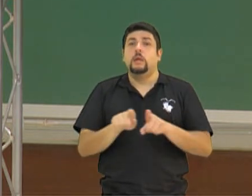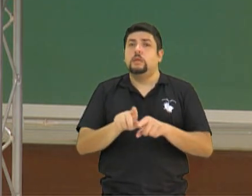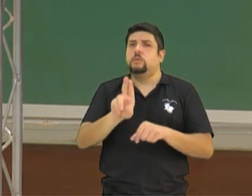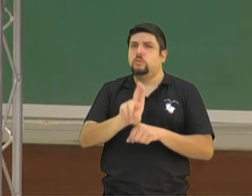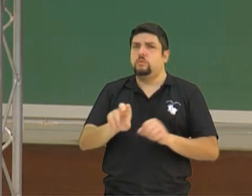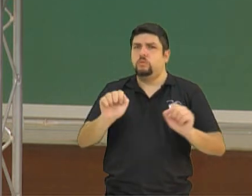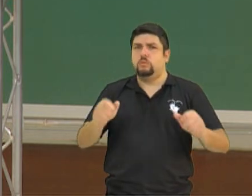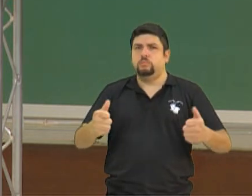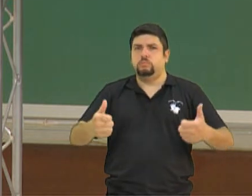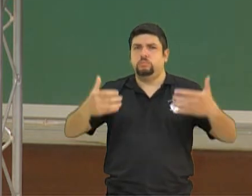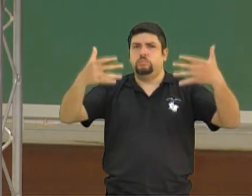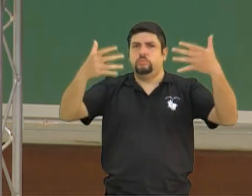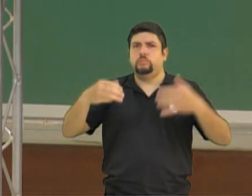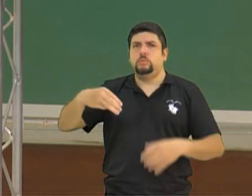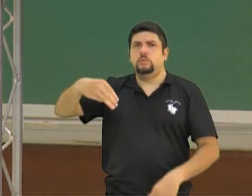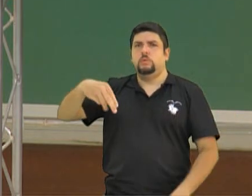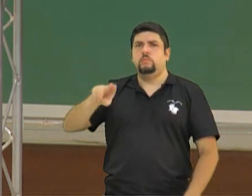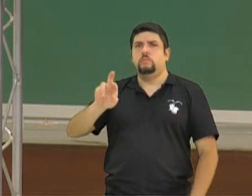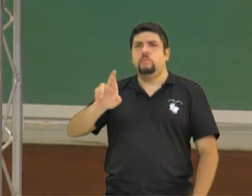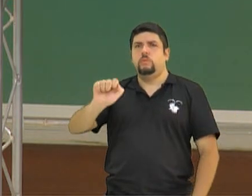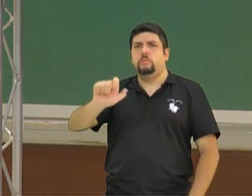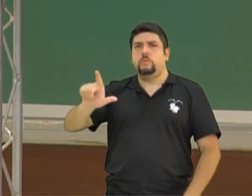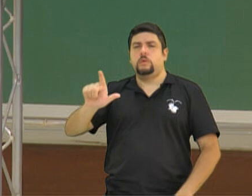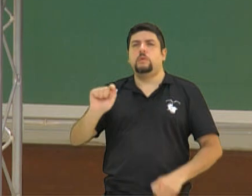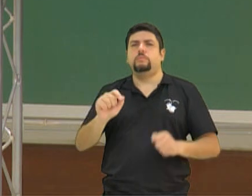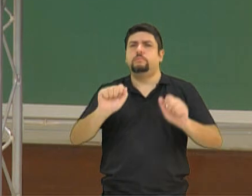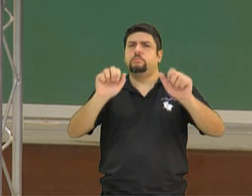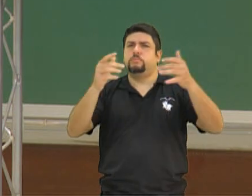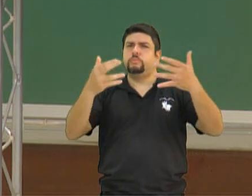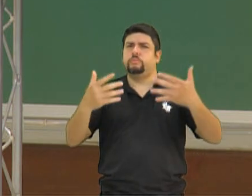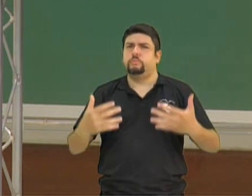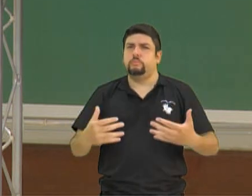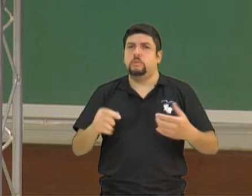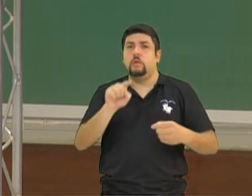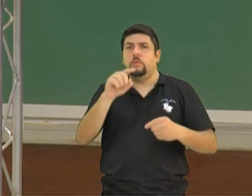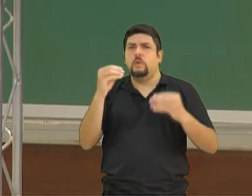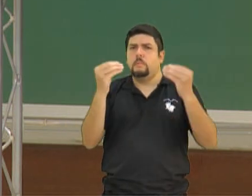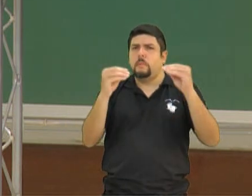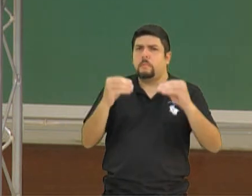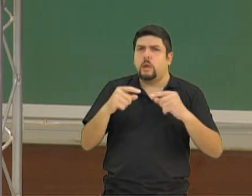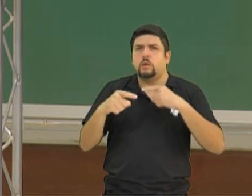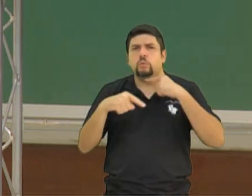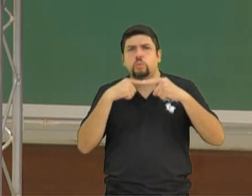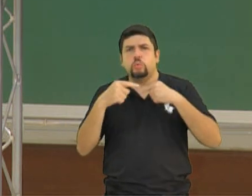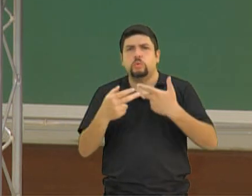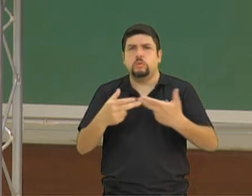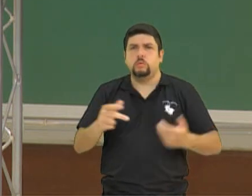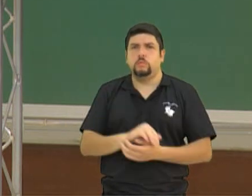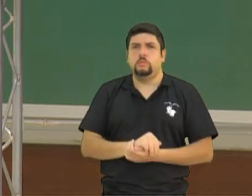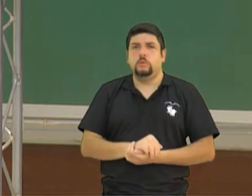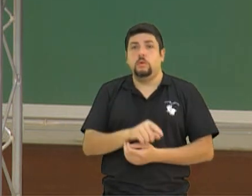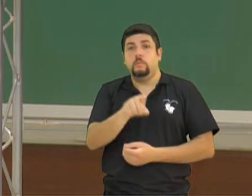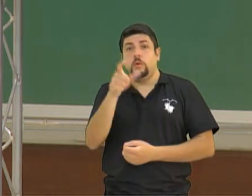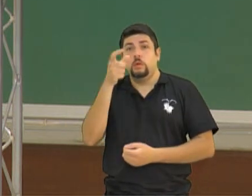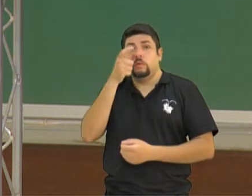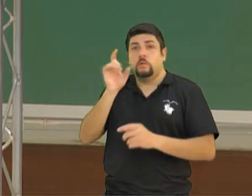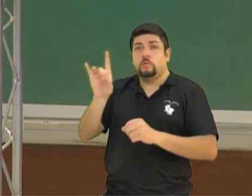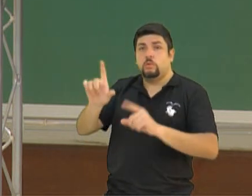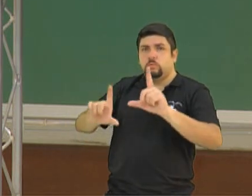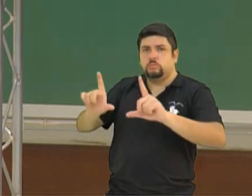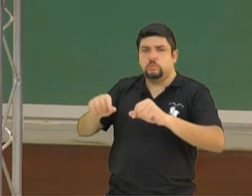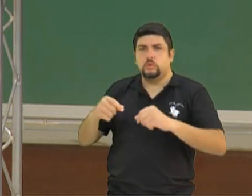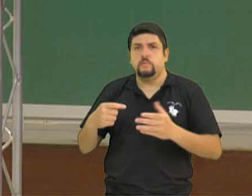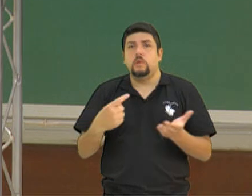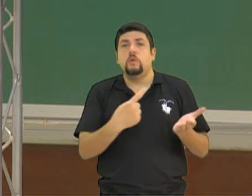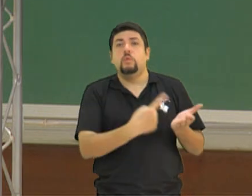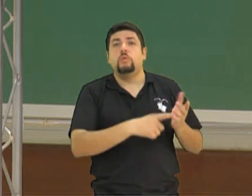poder contatar o professor, para poder falar com o professor de vocês o que quer que seja necessário. E o pessoal que pega as trilhas pedagógicas, sempre combinar